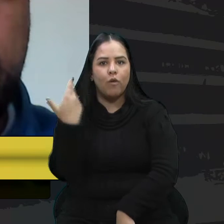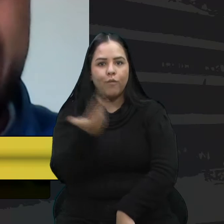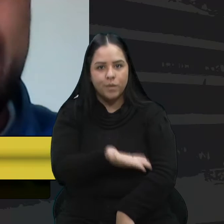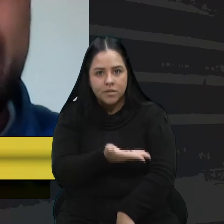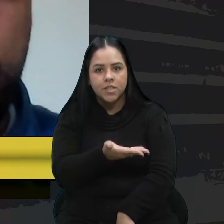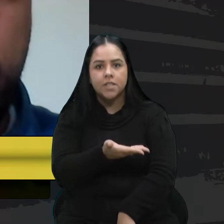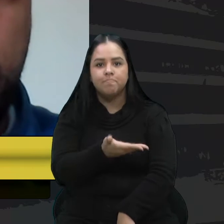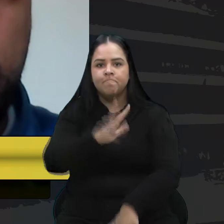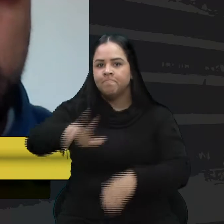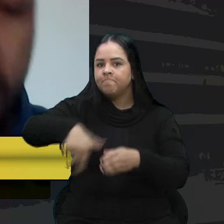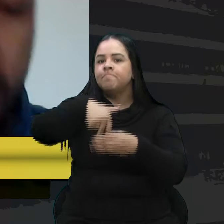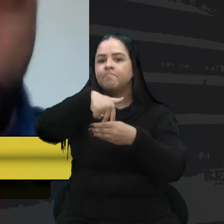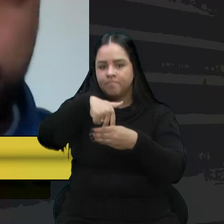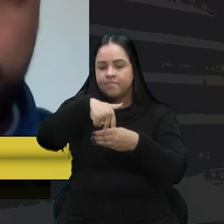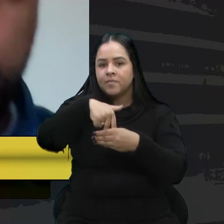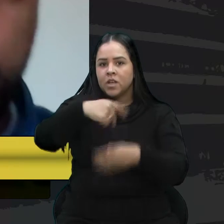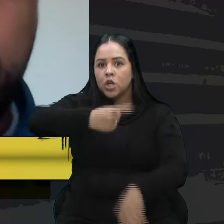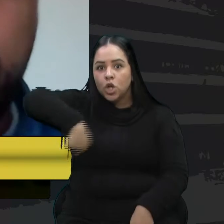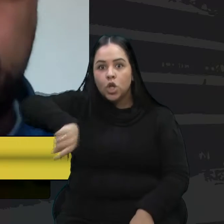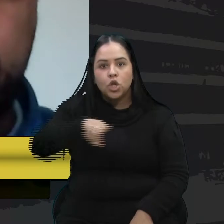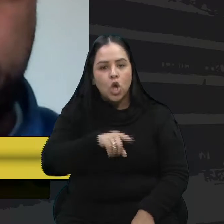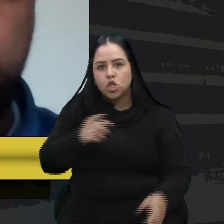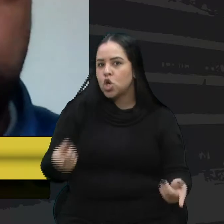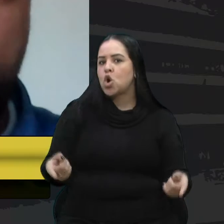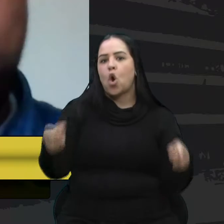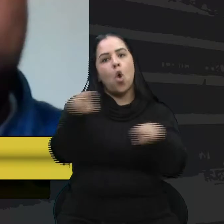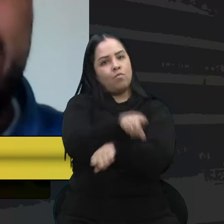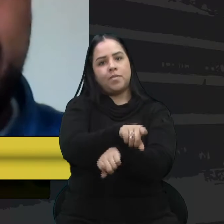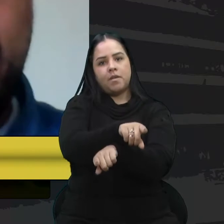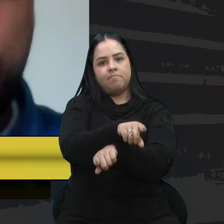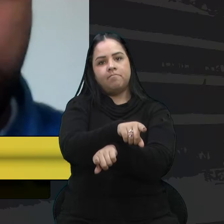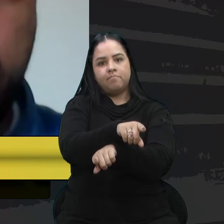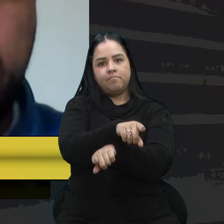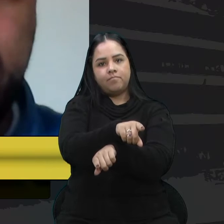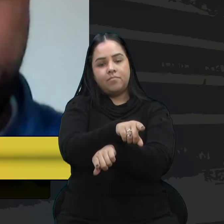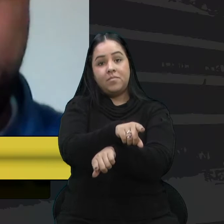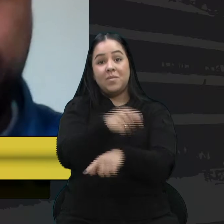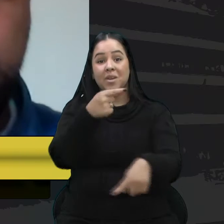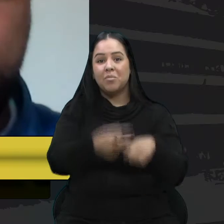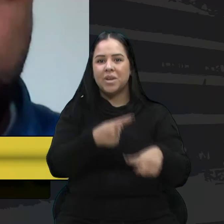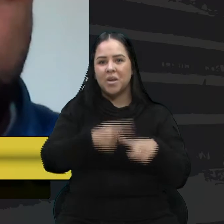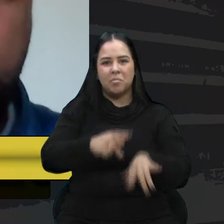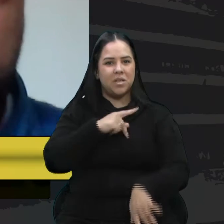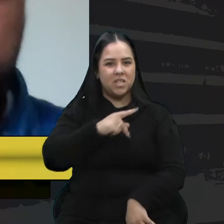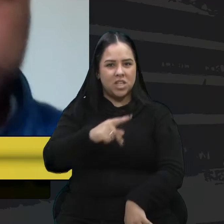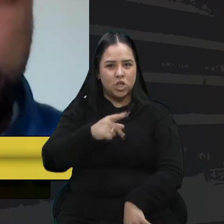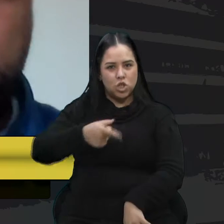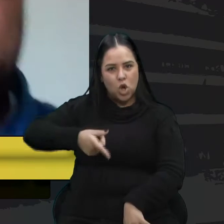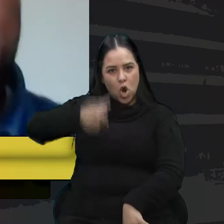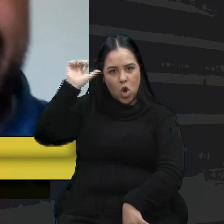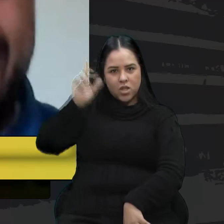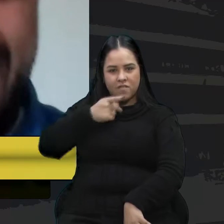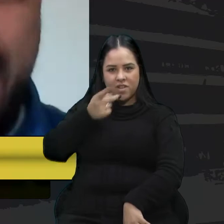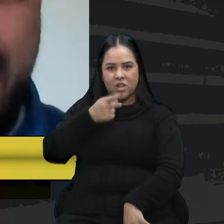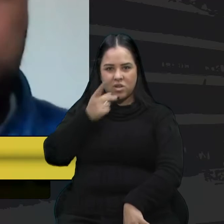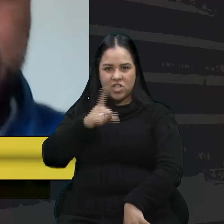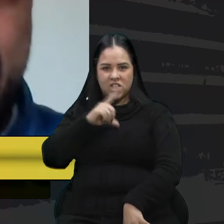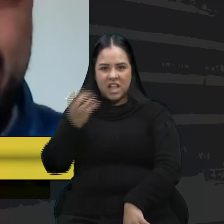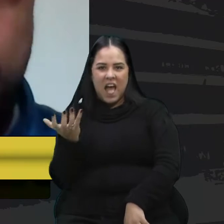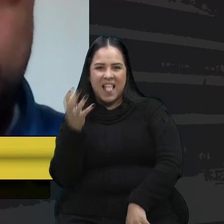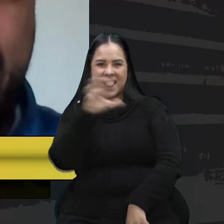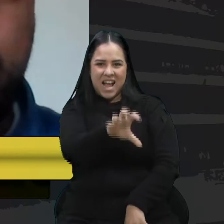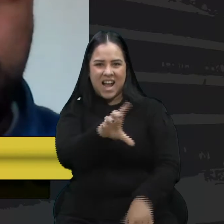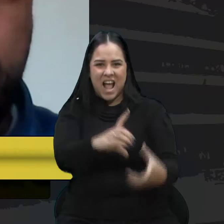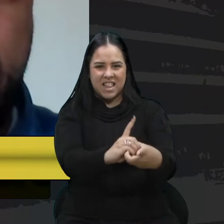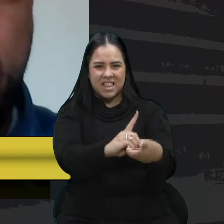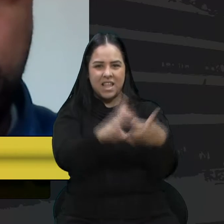nessa tribuna. Então, nós somos contrários a isso. O presidente ontem se manifestou no sentido de atacar o Estado